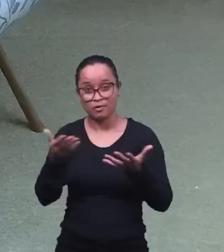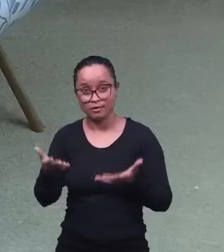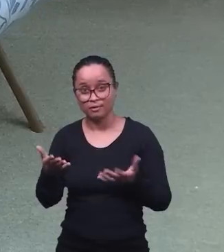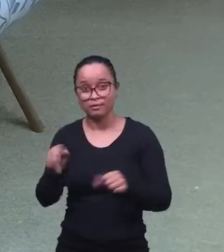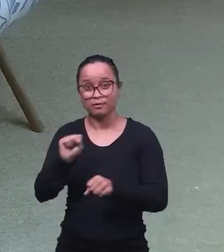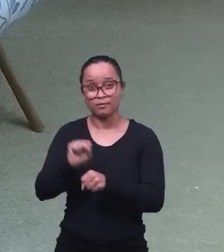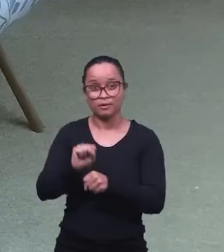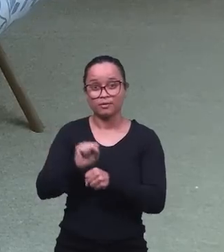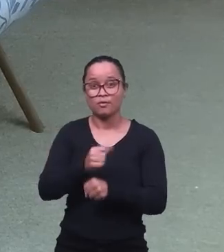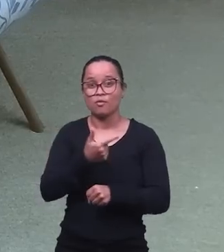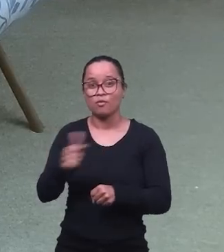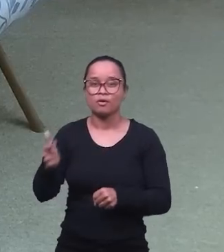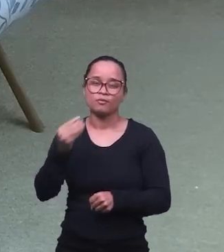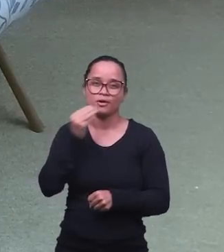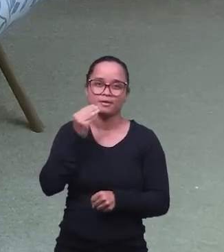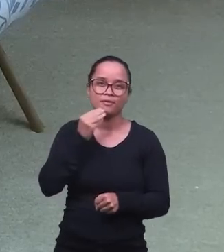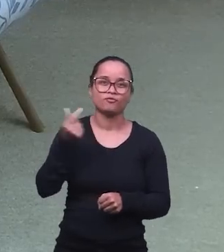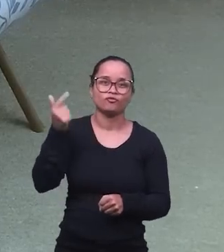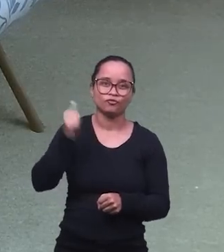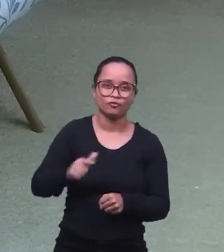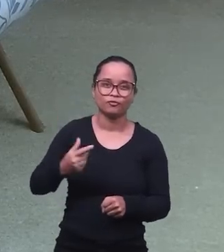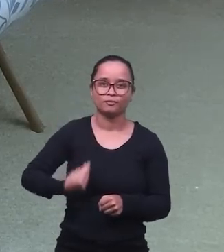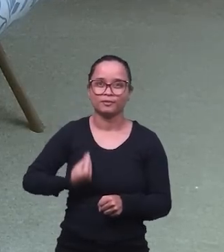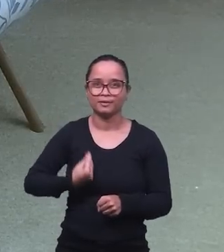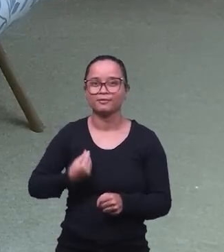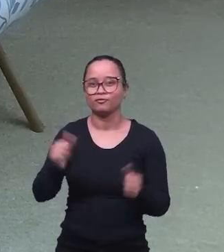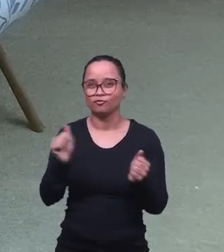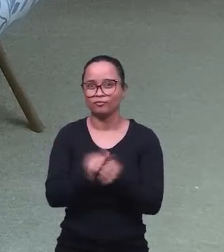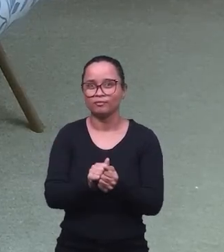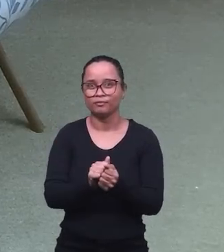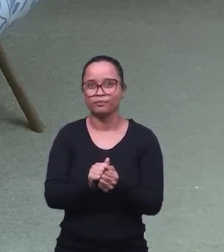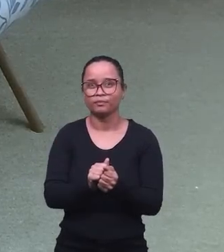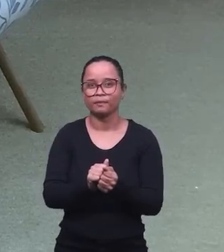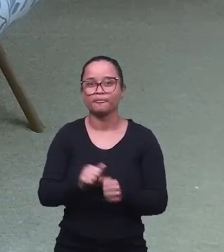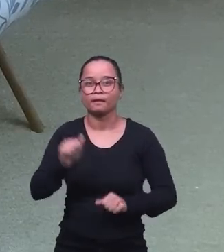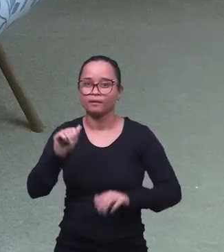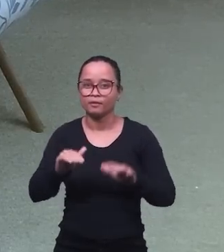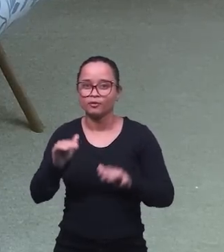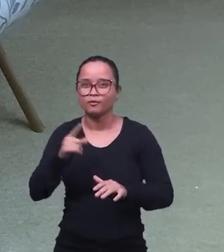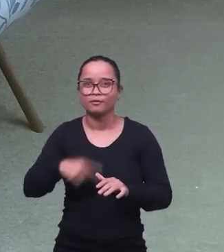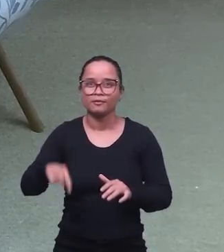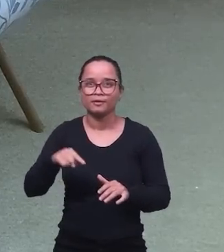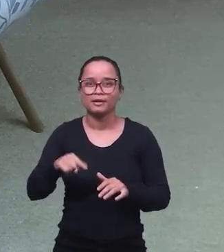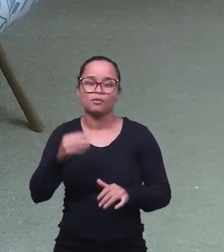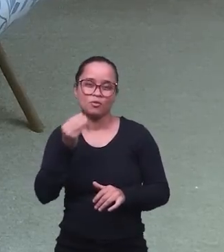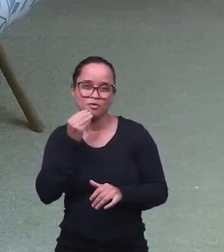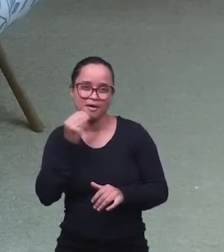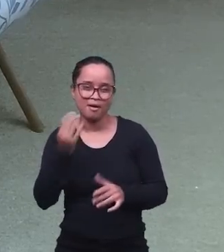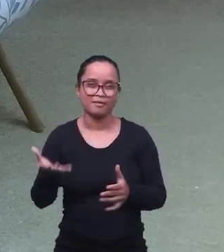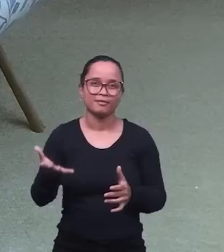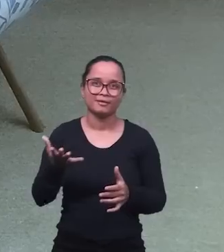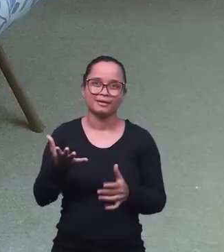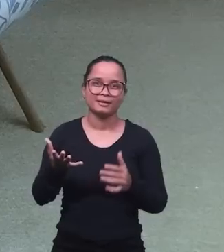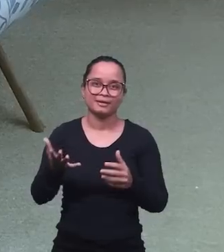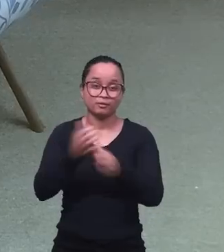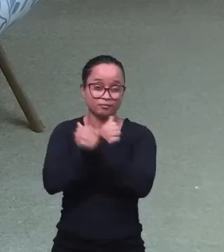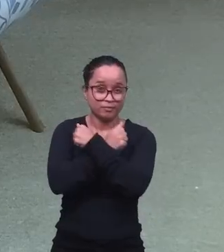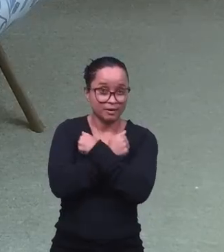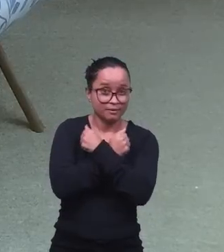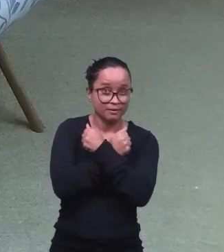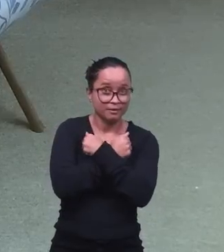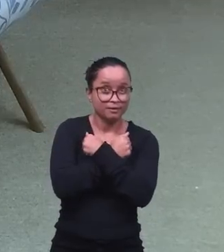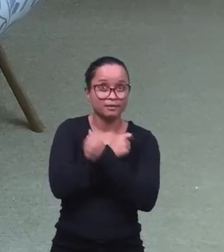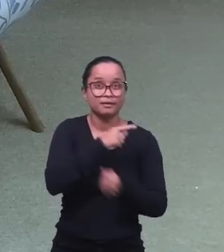convite. Esperamos outras oportunidades de estar Com aqui certeza. novamente com os irmãos. O que depender de nós, não vai faltar oportunidade. E leve o